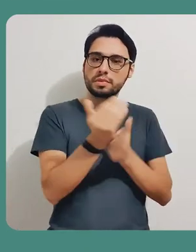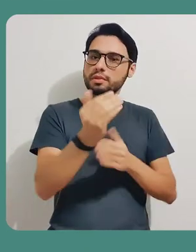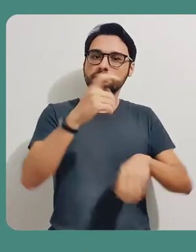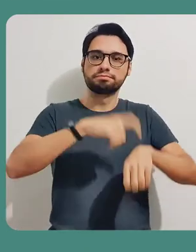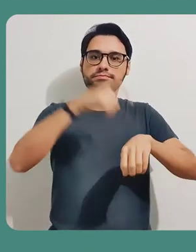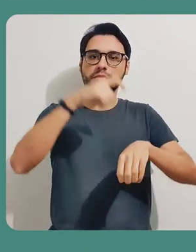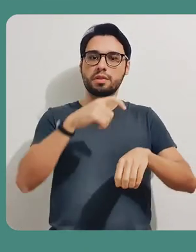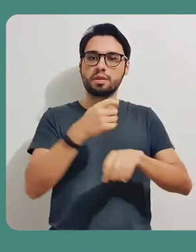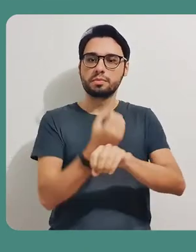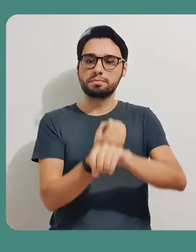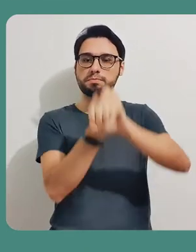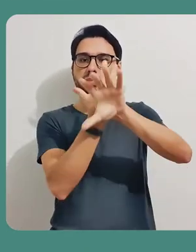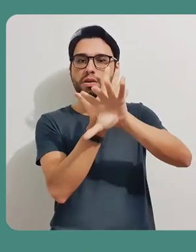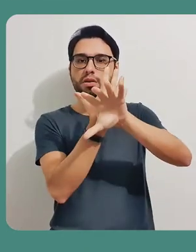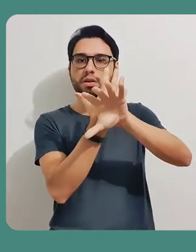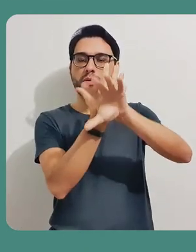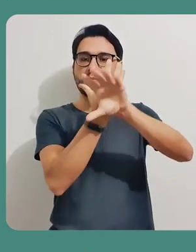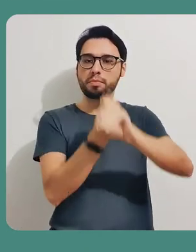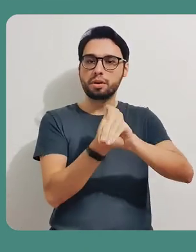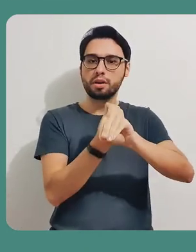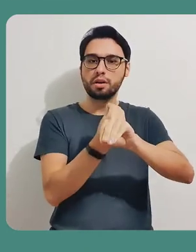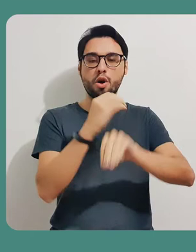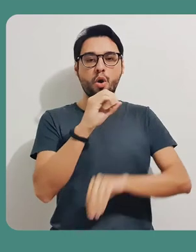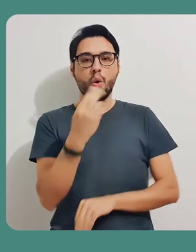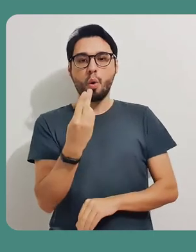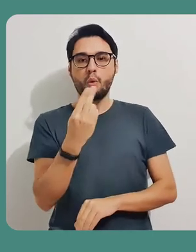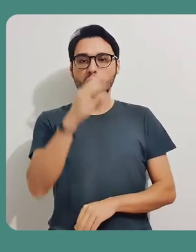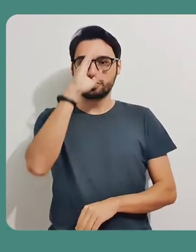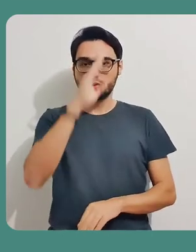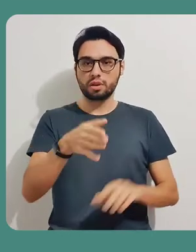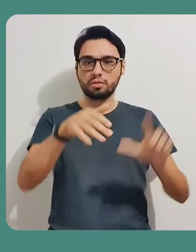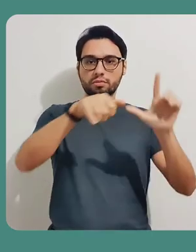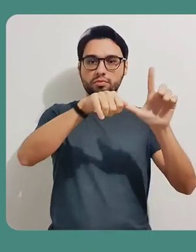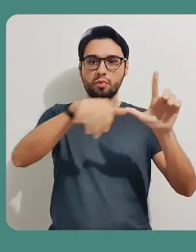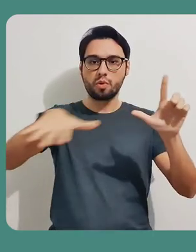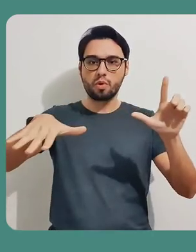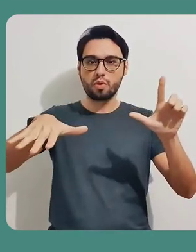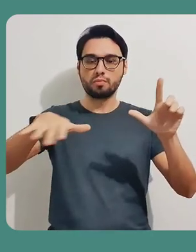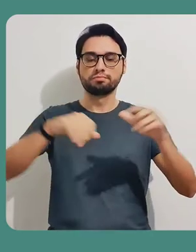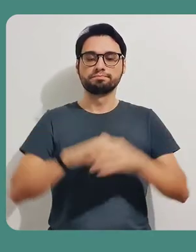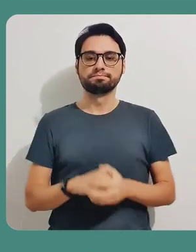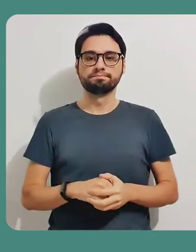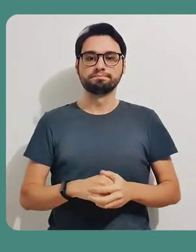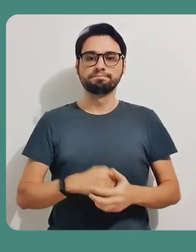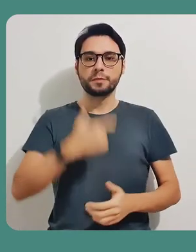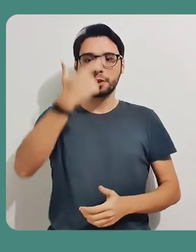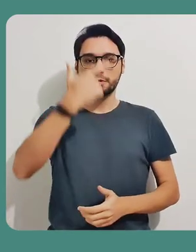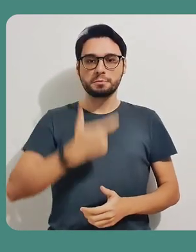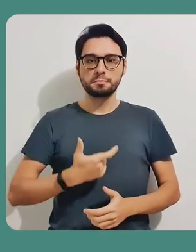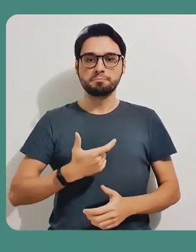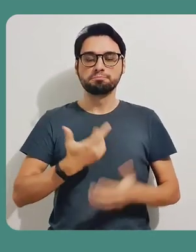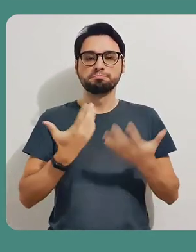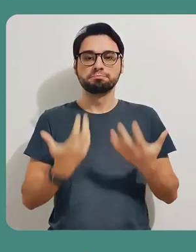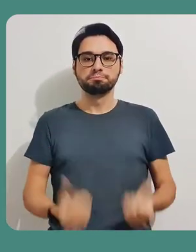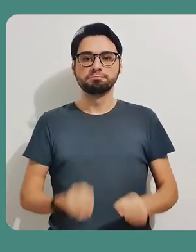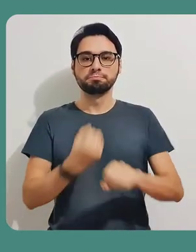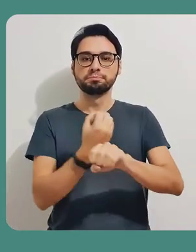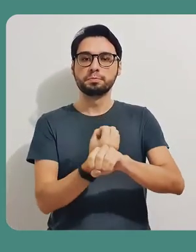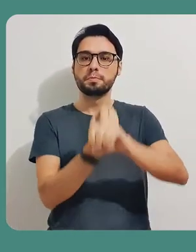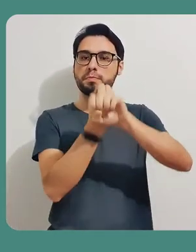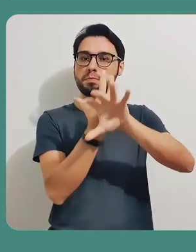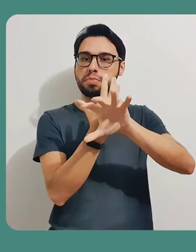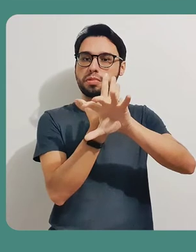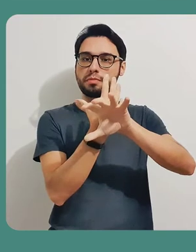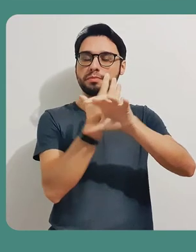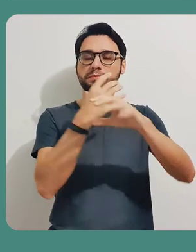você tem a opção de iniciar essa reunião com o vídeo desligado com o vídeo ligado ou apenas o compartilhamento de tela eu vou iniciar nessa